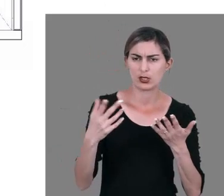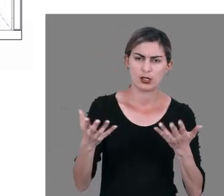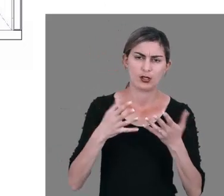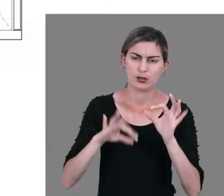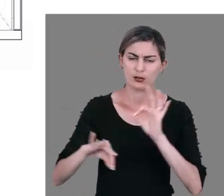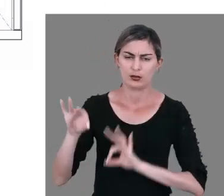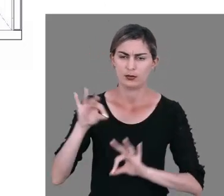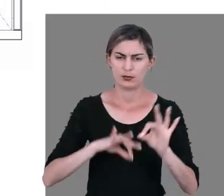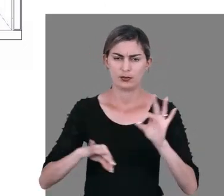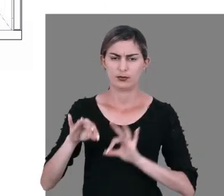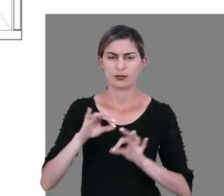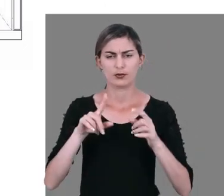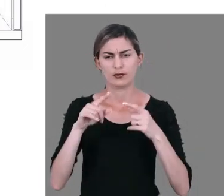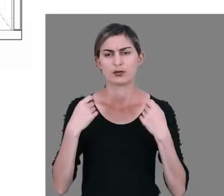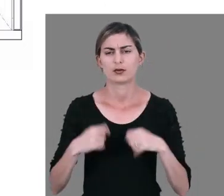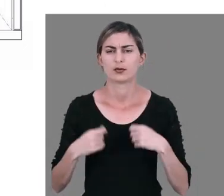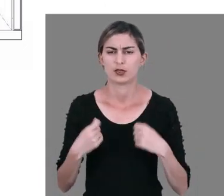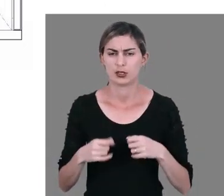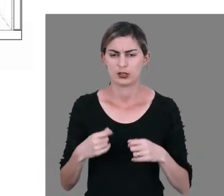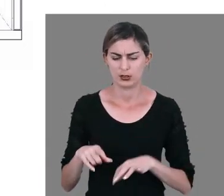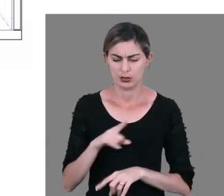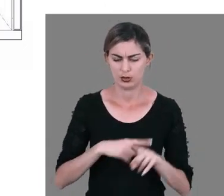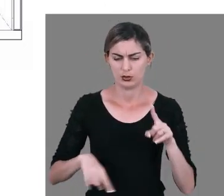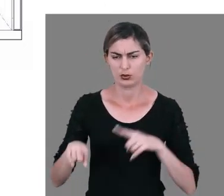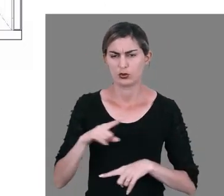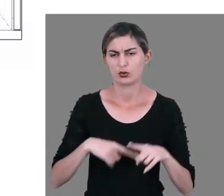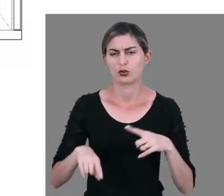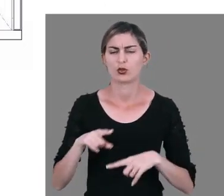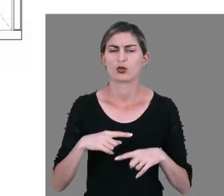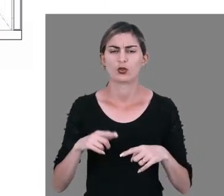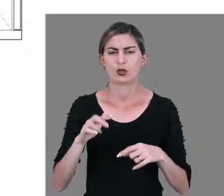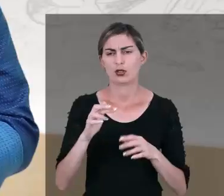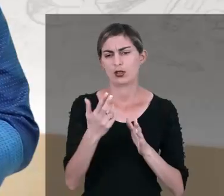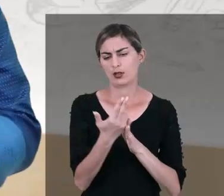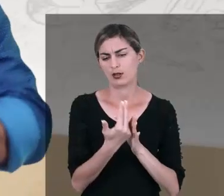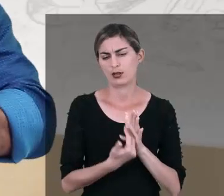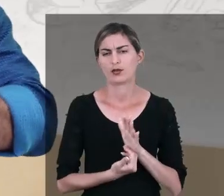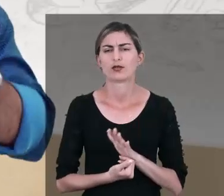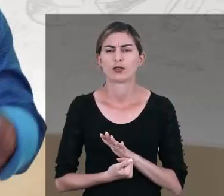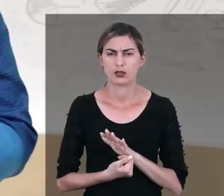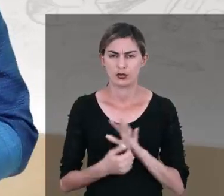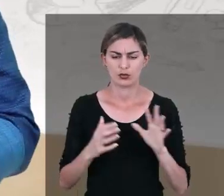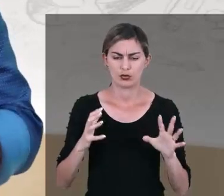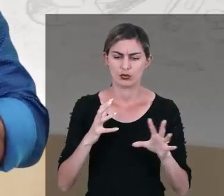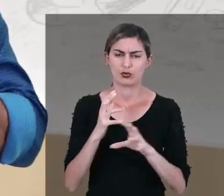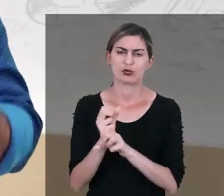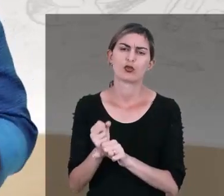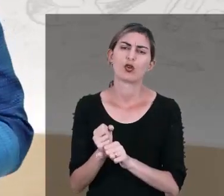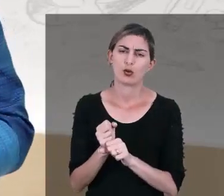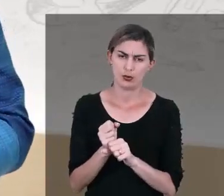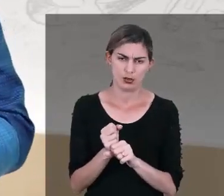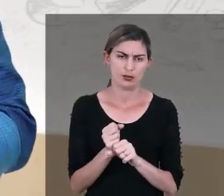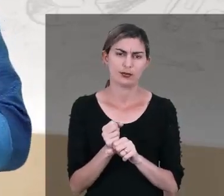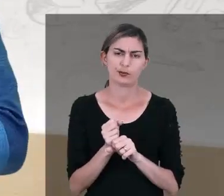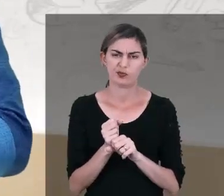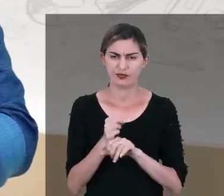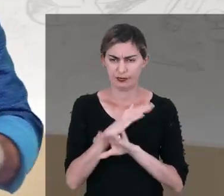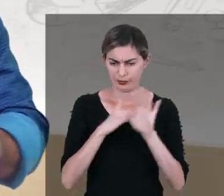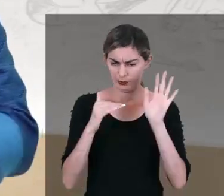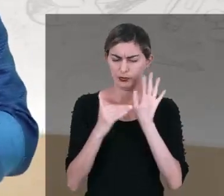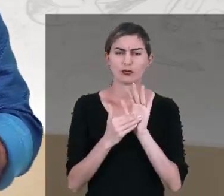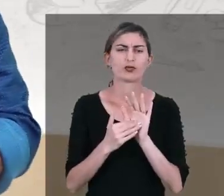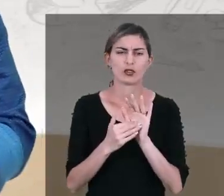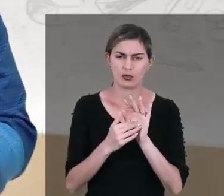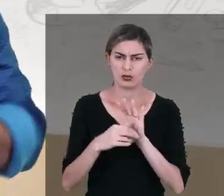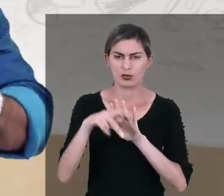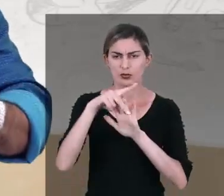projetando, né? Você precisa ter esse domínio, né? Esse domínio gráfico. O somatório de